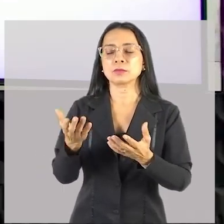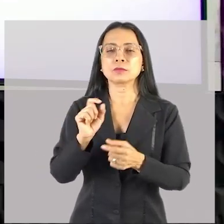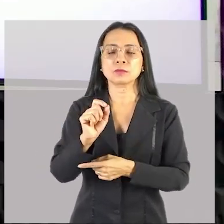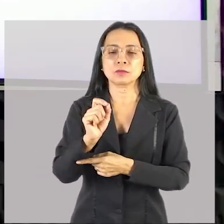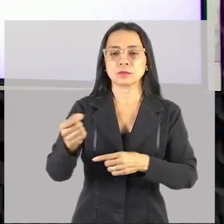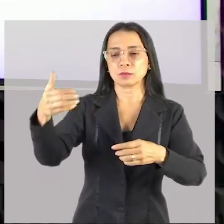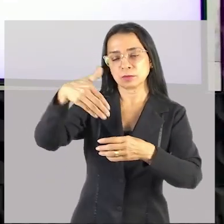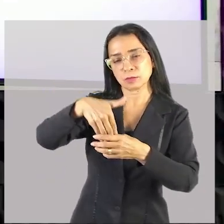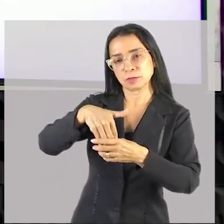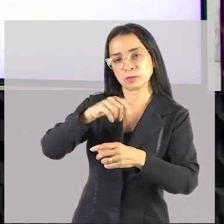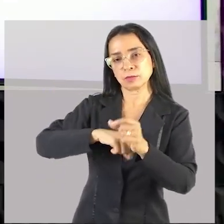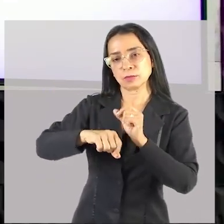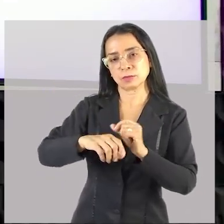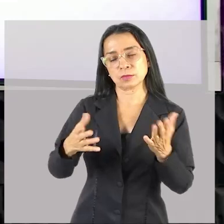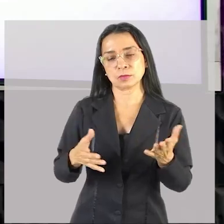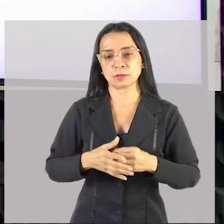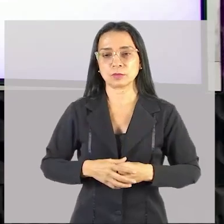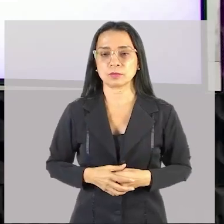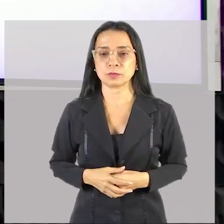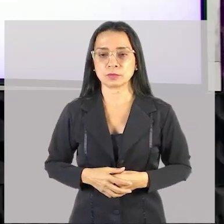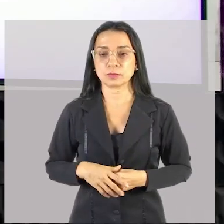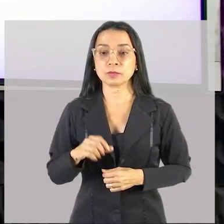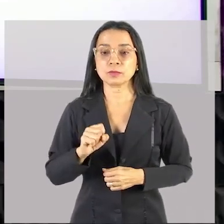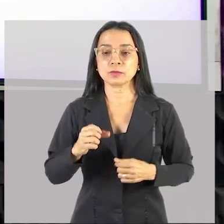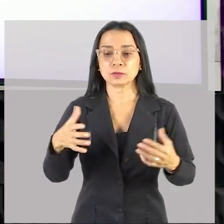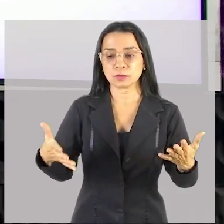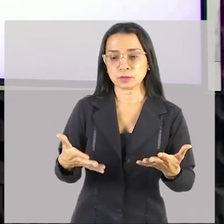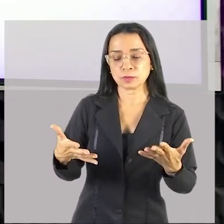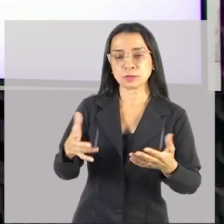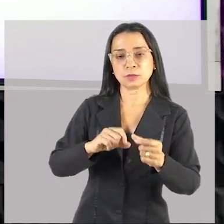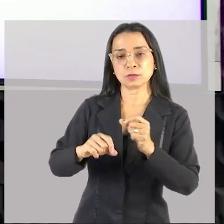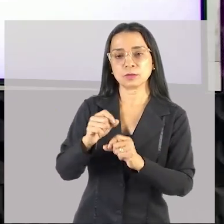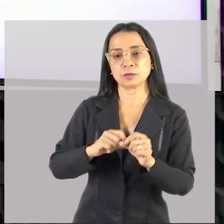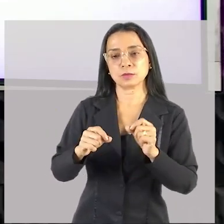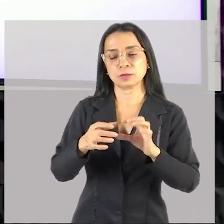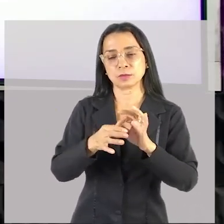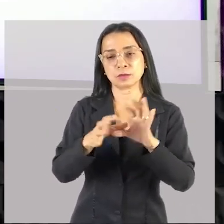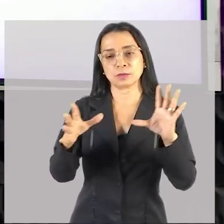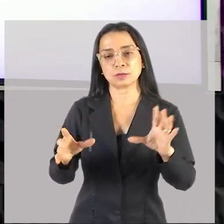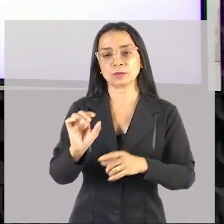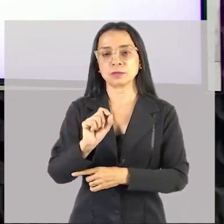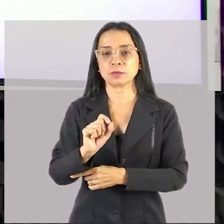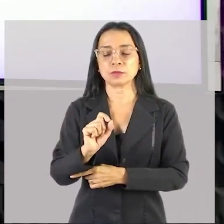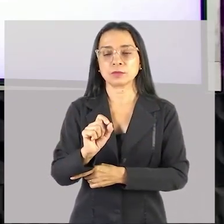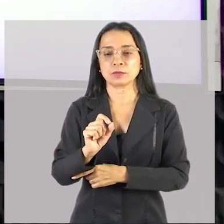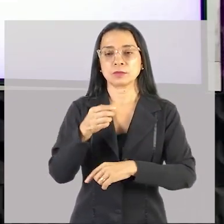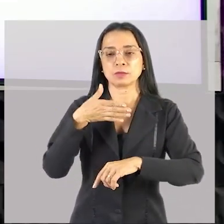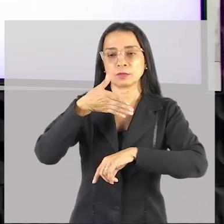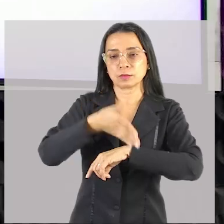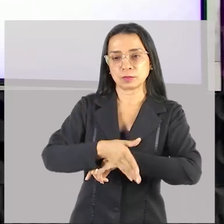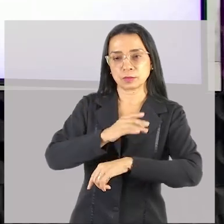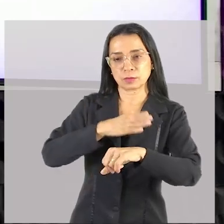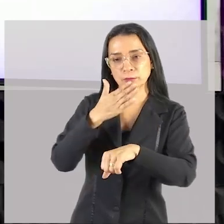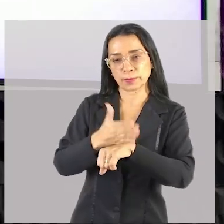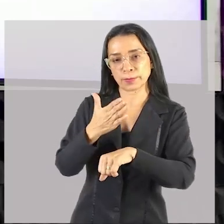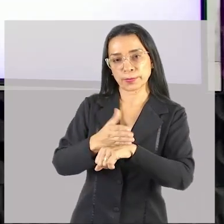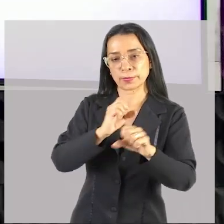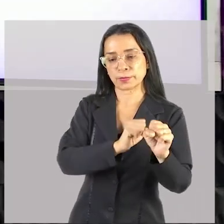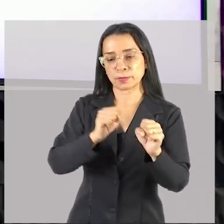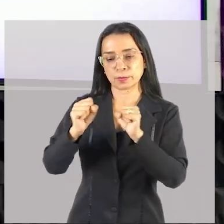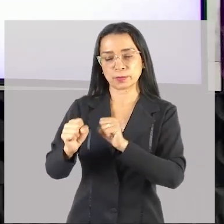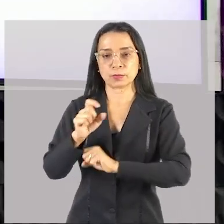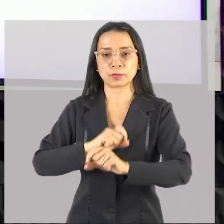mandatos temporários para os nossos representantes. Então, né, o que promoveu, né, essa democracia foi justamente a participação no exercício